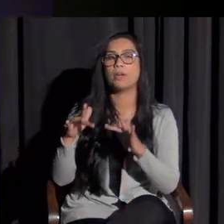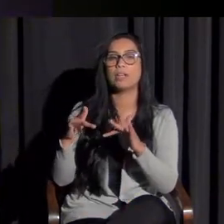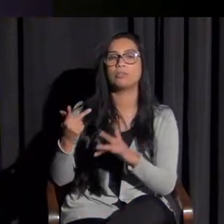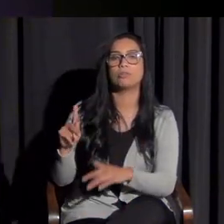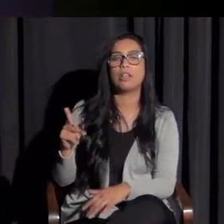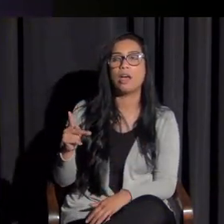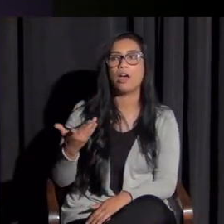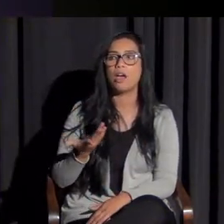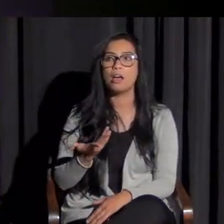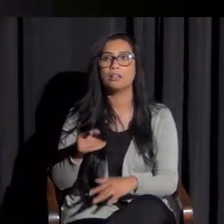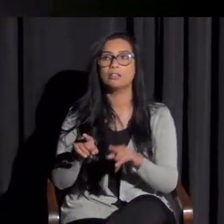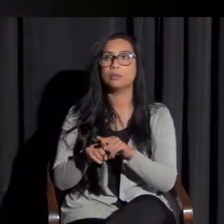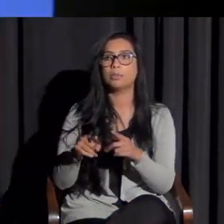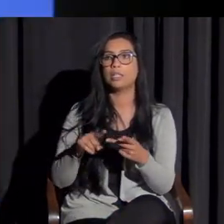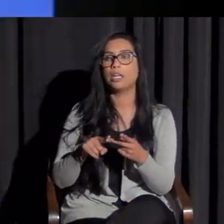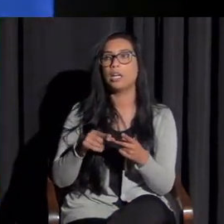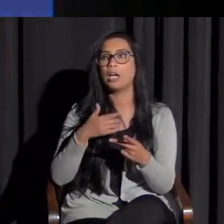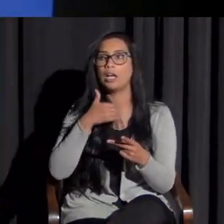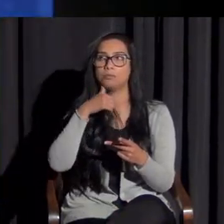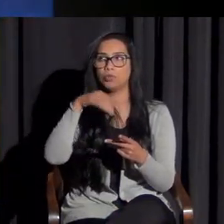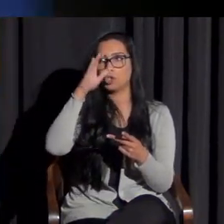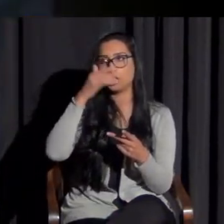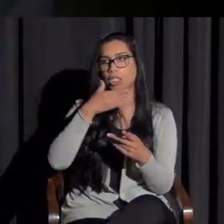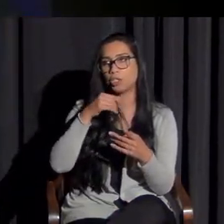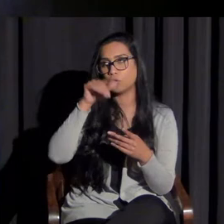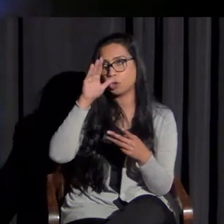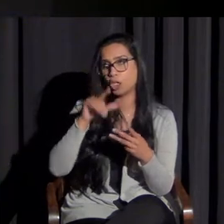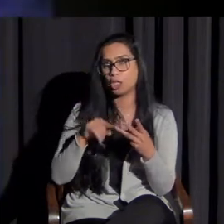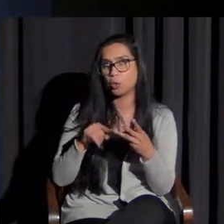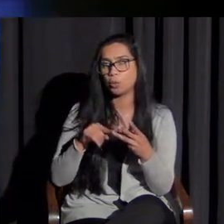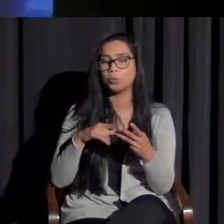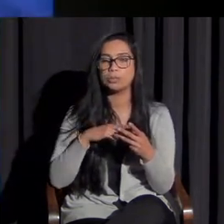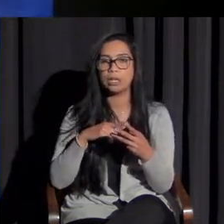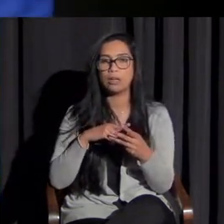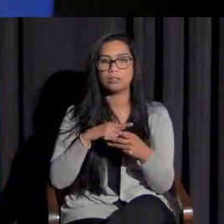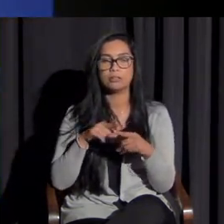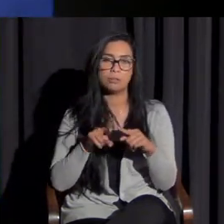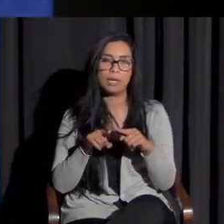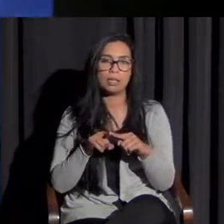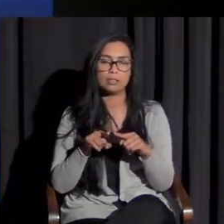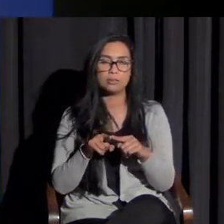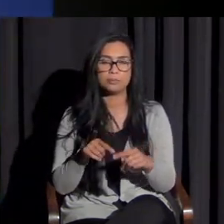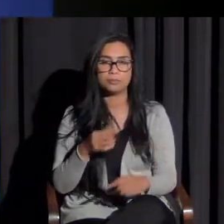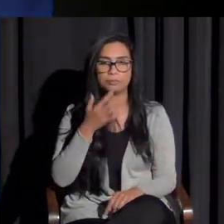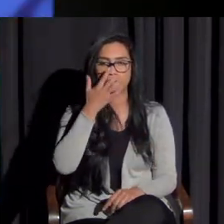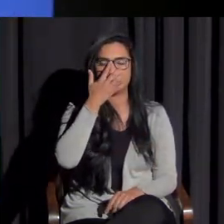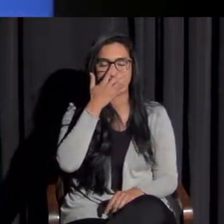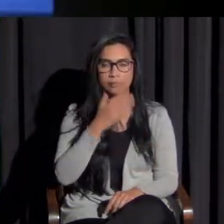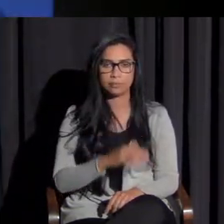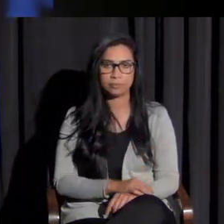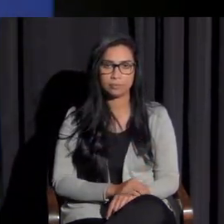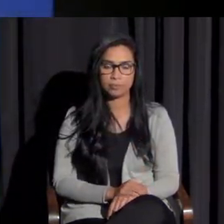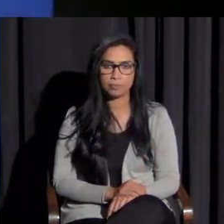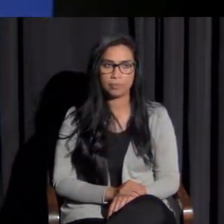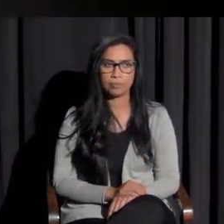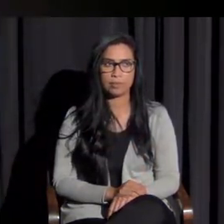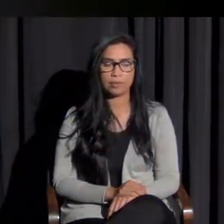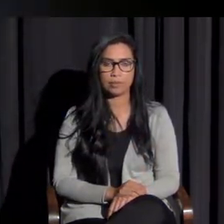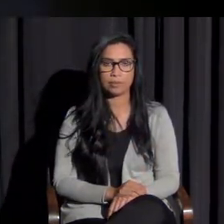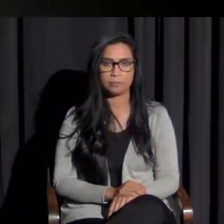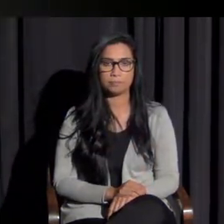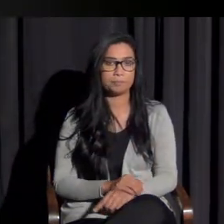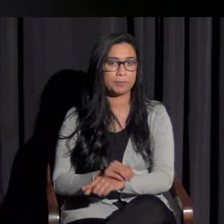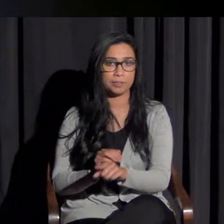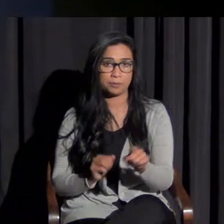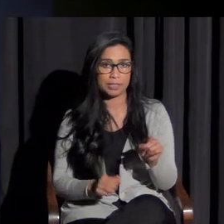segundo grau, minha tia, com meu tio. É, mas aqui também devia ter um rio, né? Por aqui dentro, aqui e conta uma coisa assim,